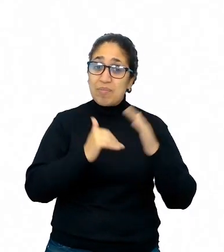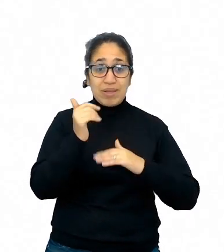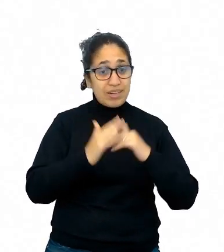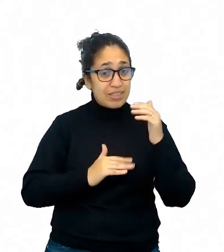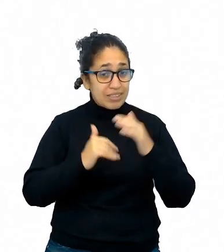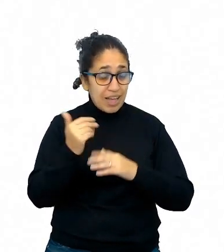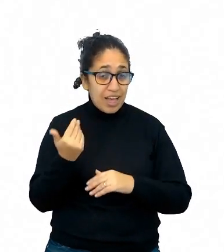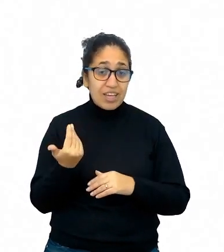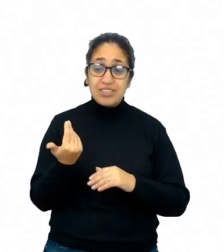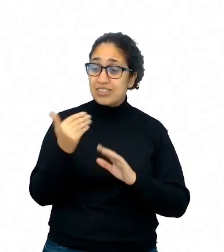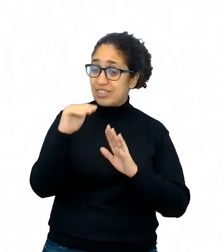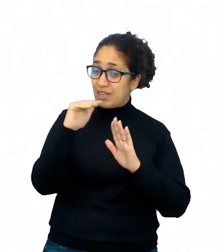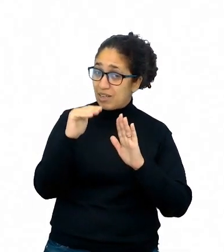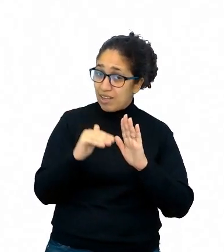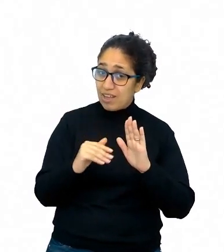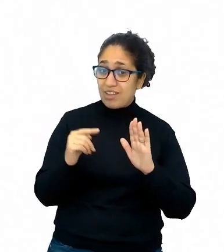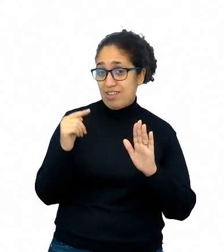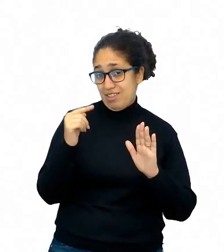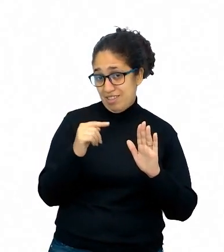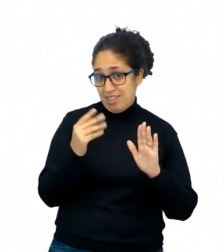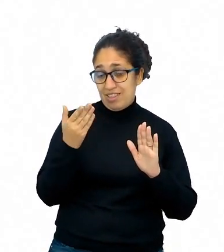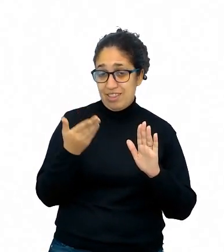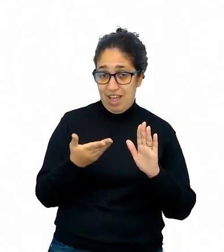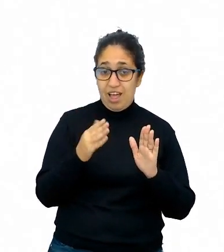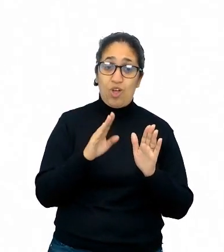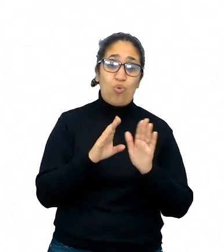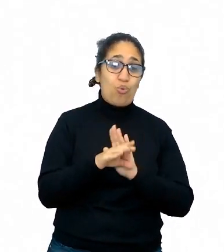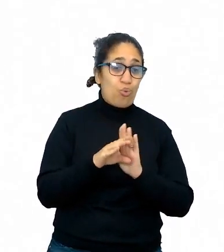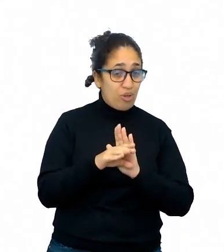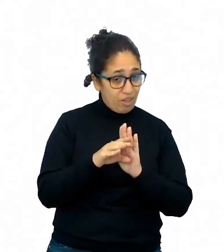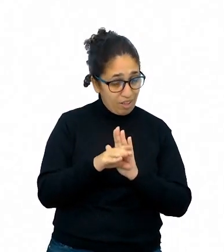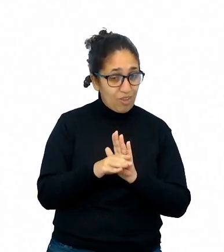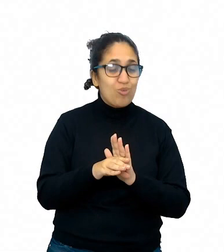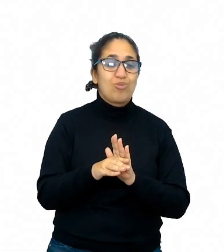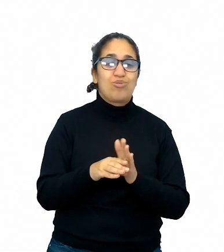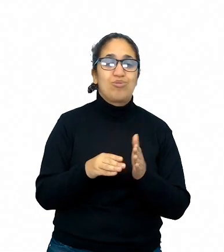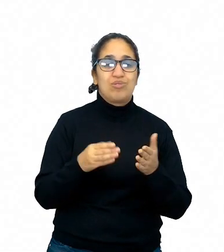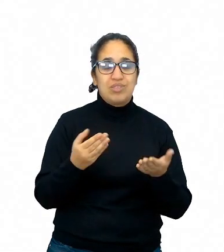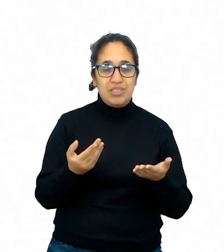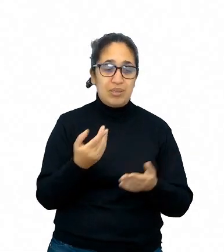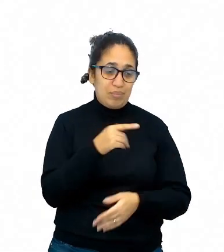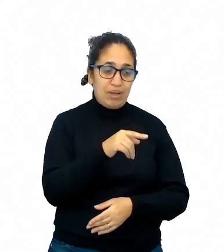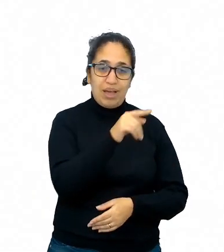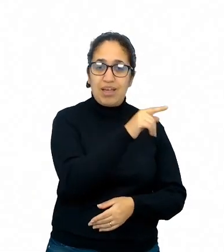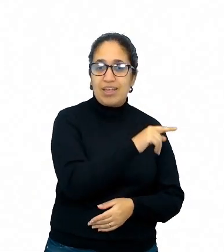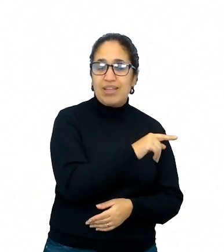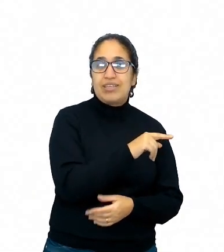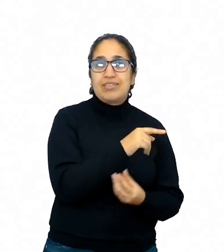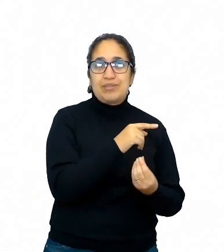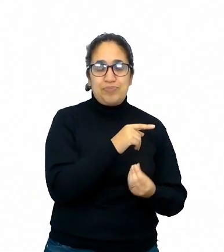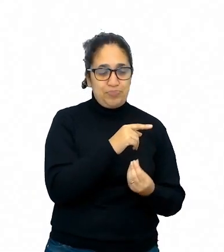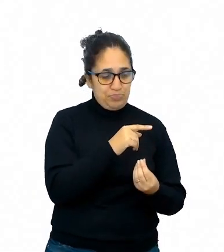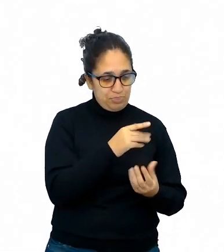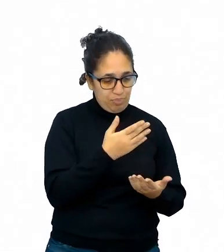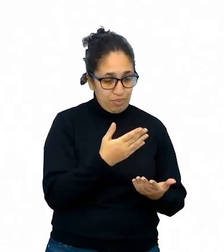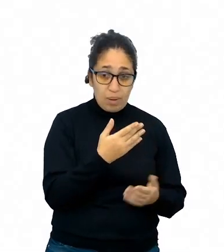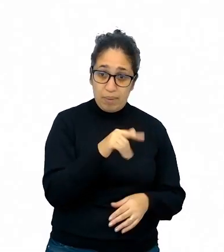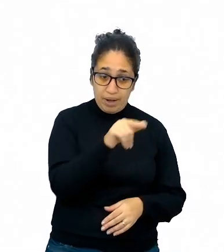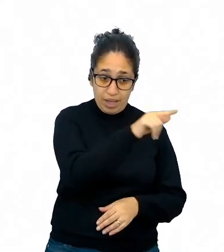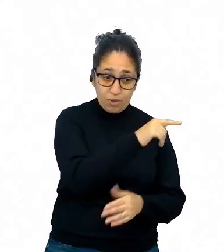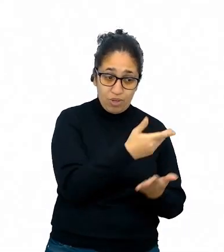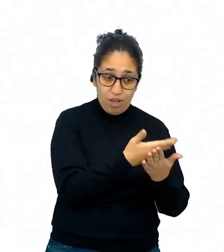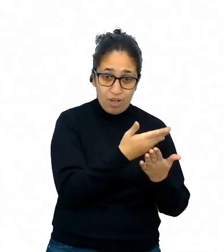que aparece ali, né, no currículo, e para eles serem, para que os